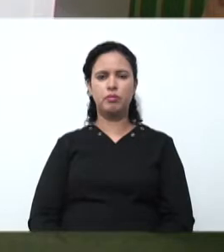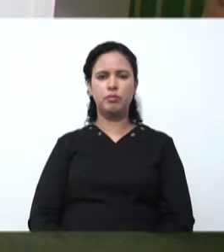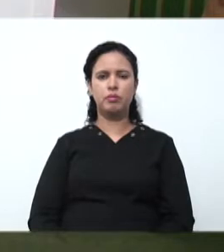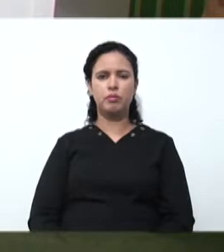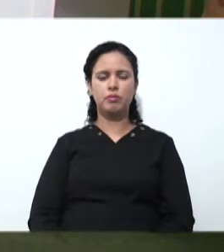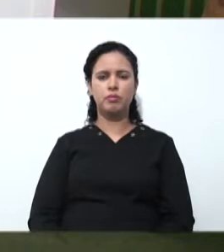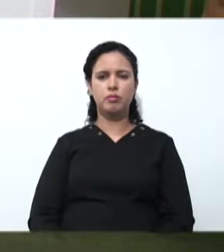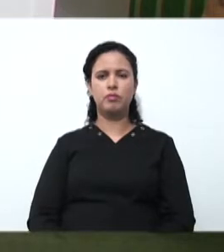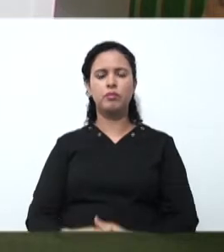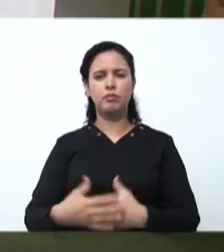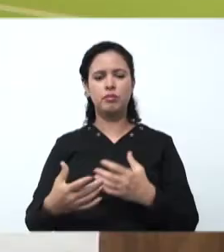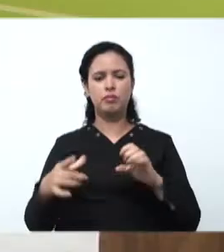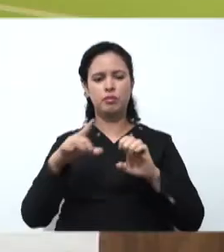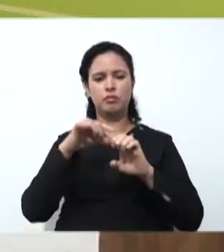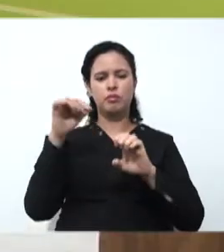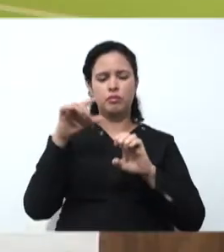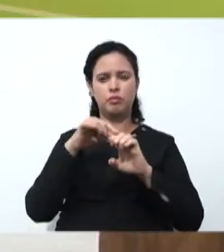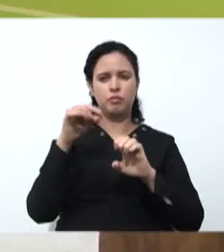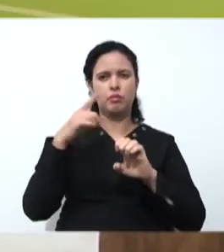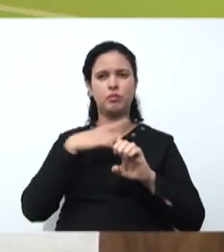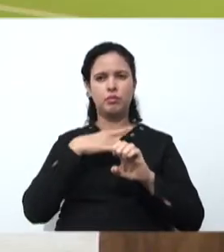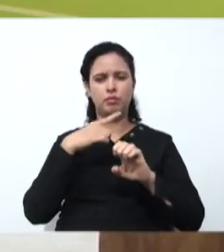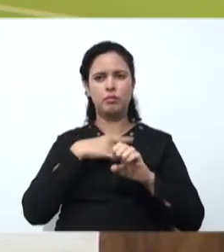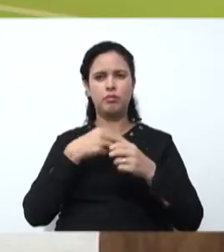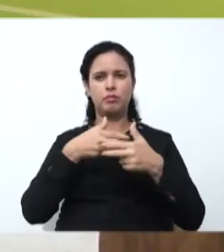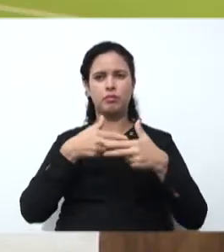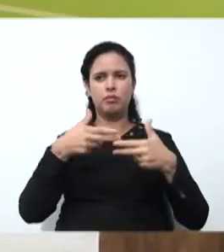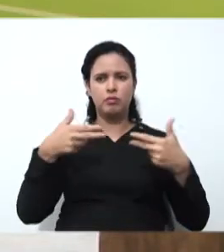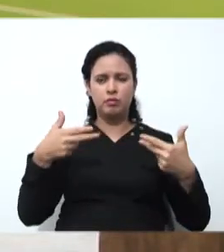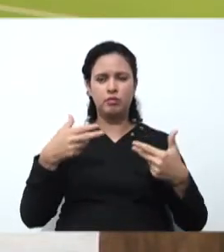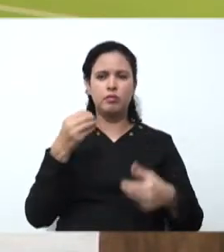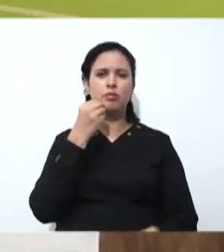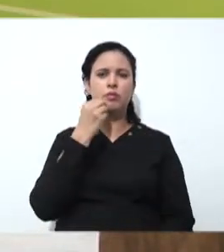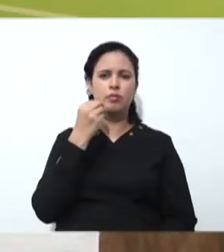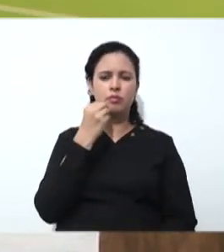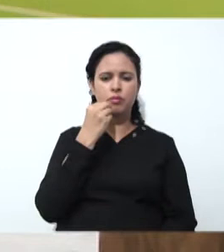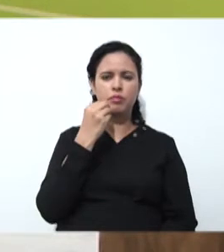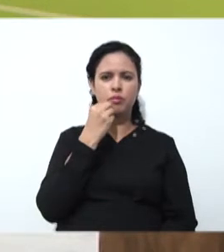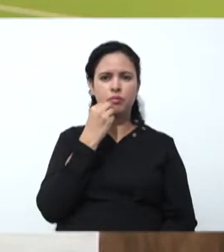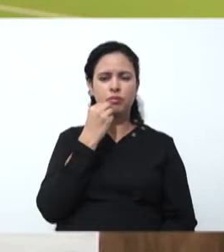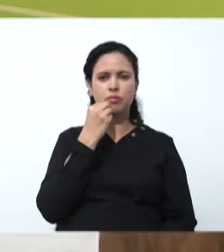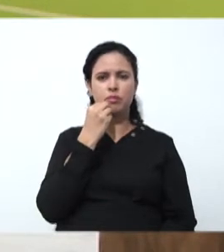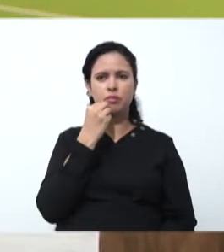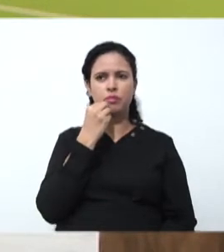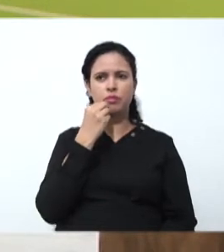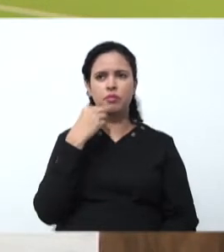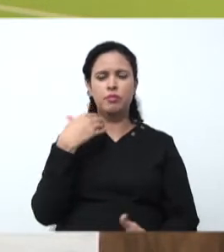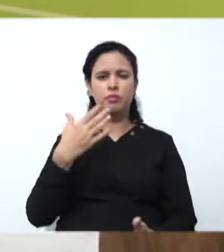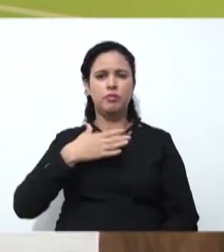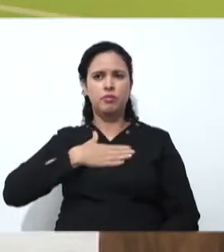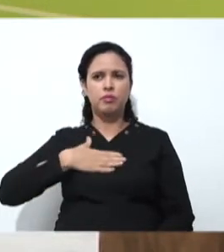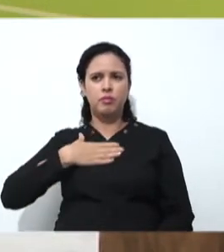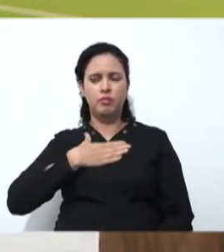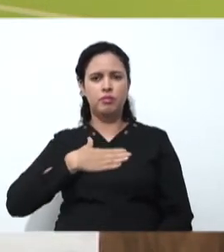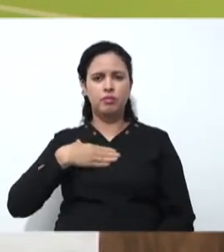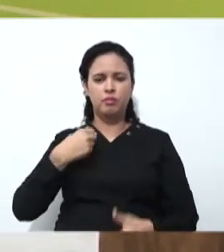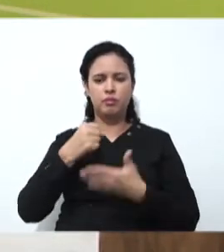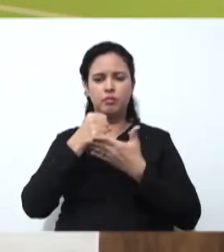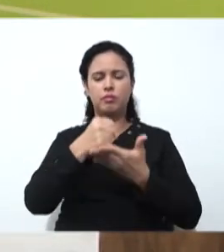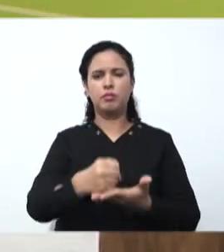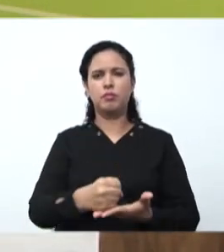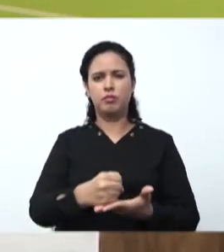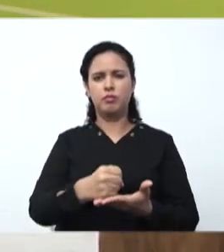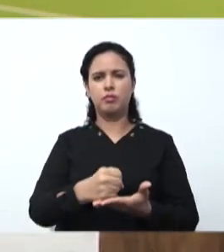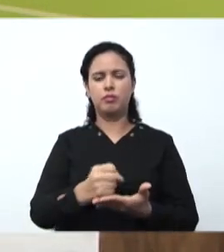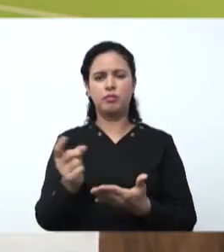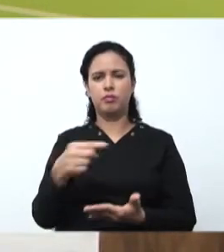O empreendedorismo ele tem essas várias possibilidades, não é? Eu gostaria de contribuir, professora Leide, quando a